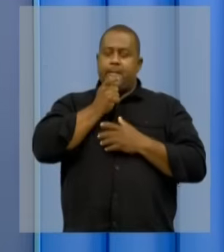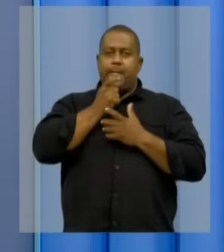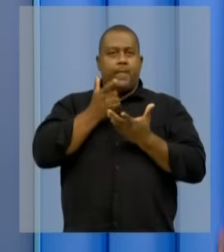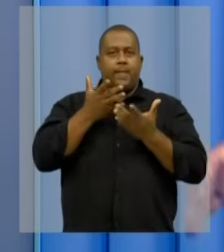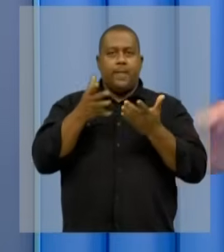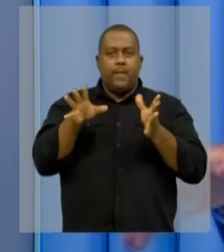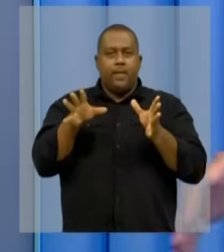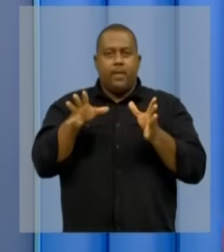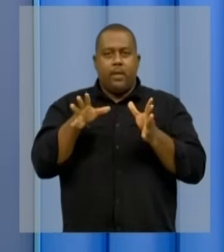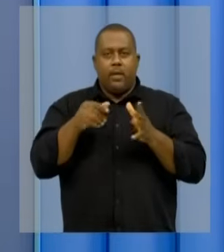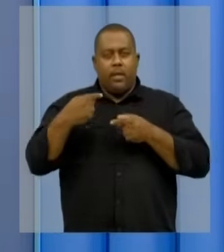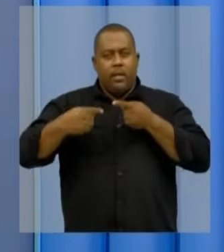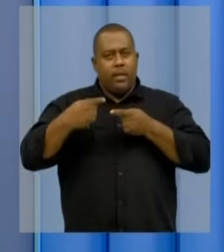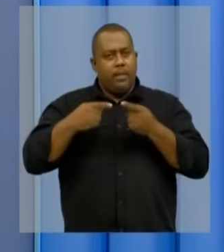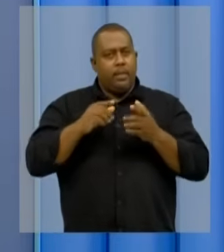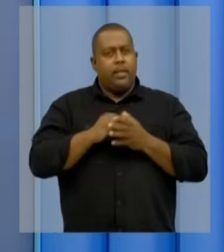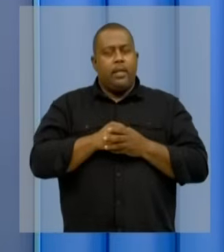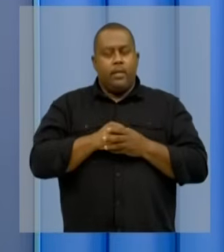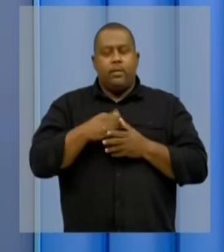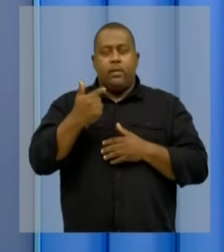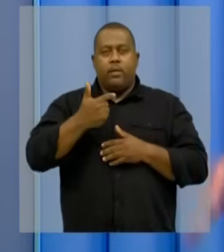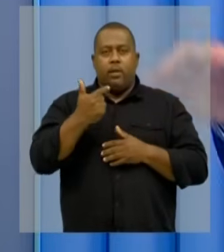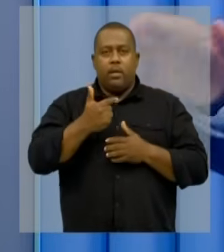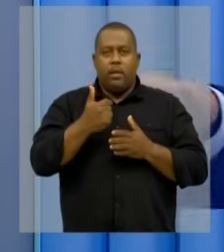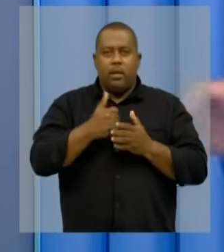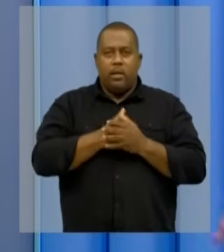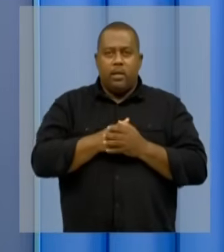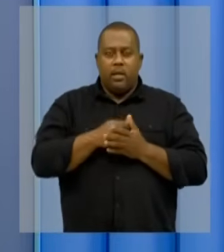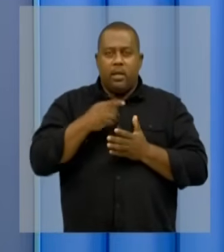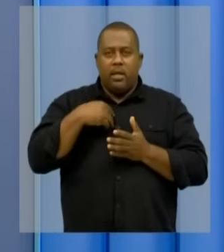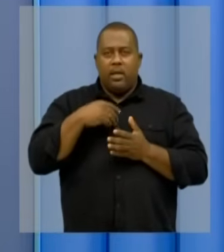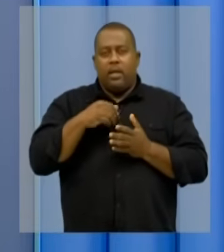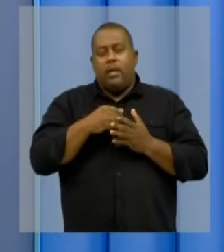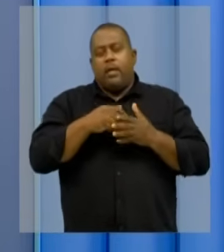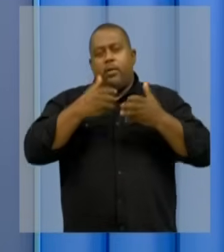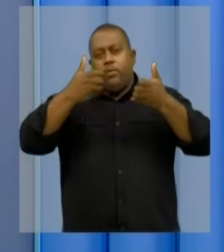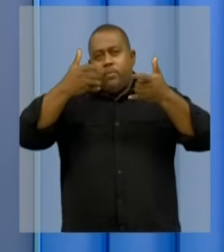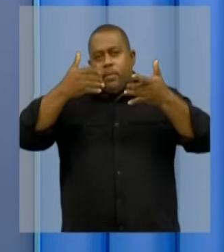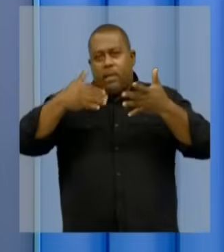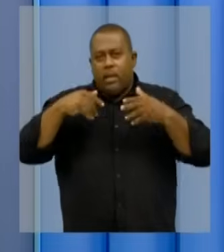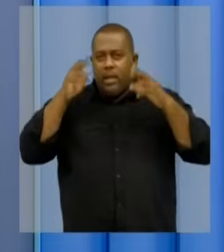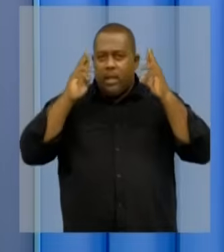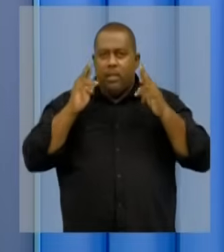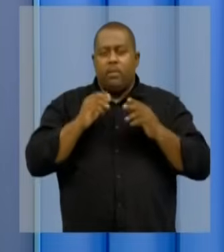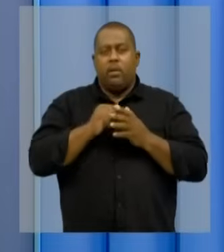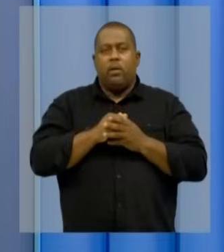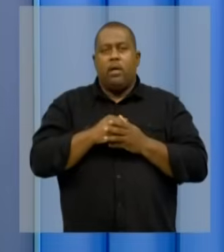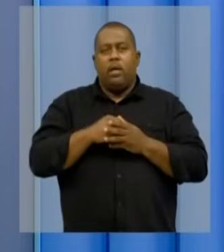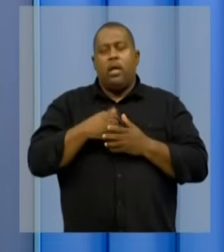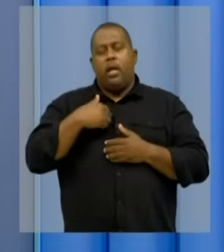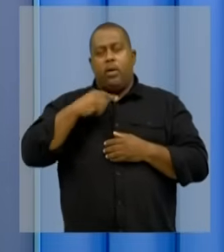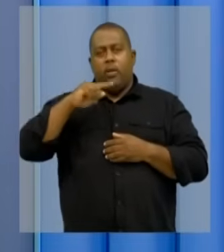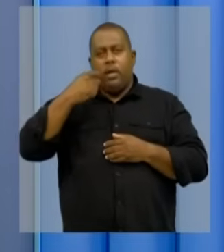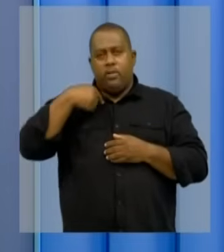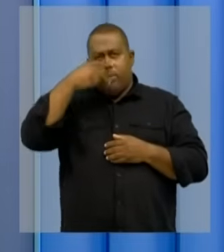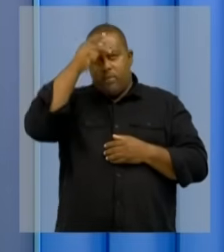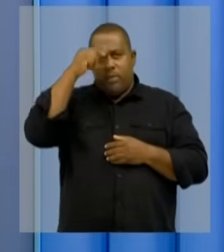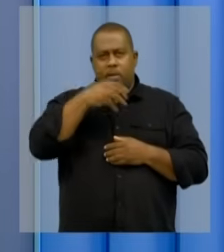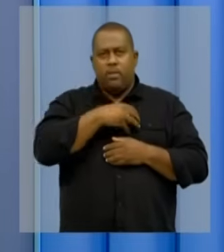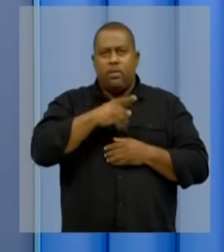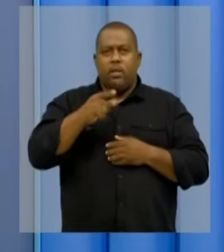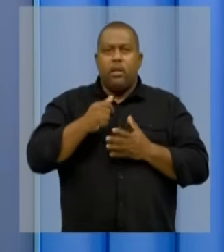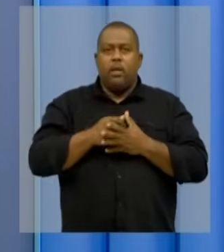vai debater. Segundo, senhor Kleber Rosa, eu quero lhe informar o seguinte, eu fui prefeito de Salvador, não respondo a